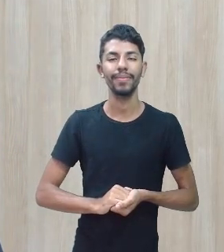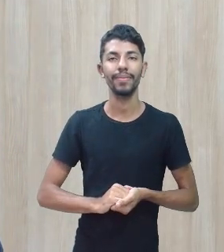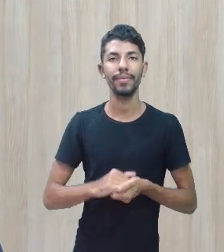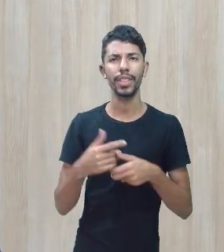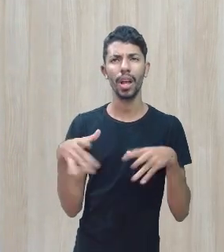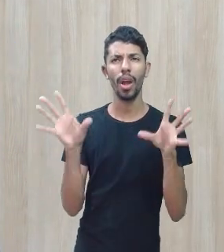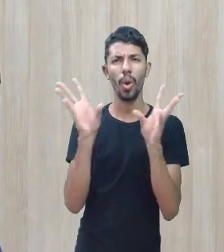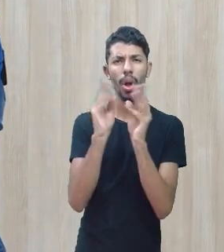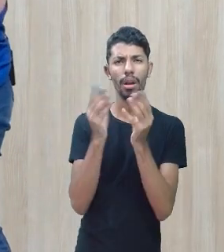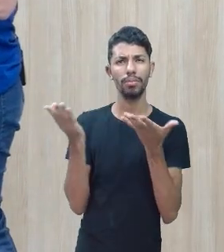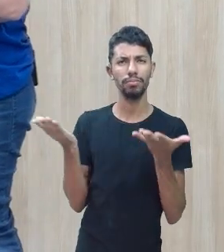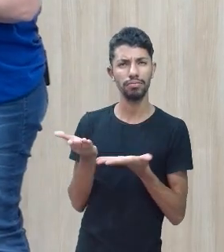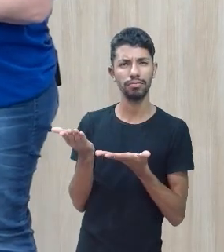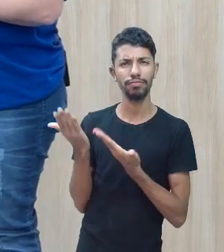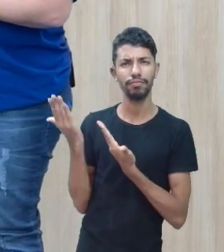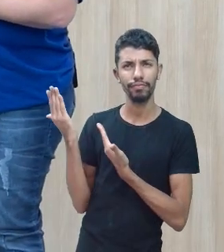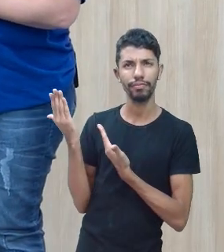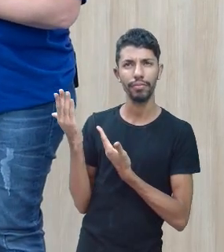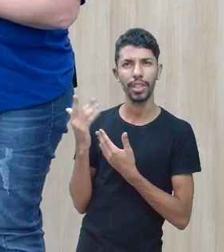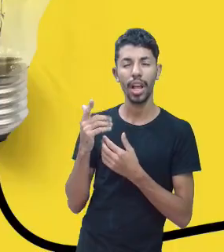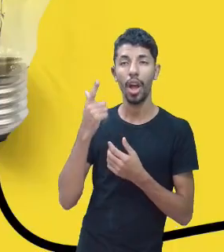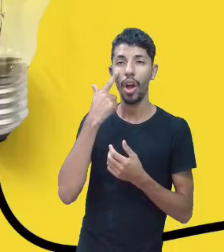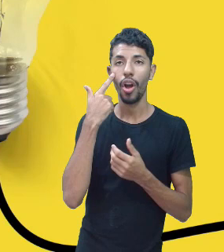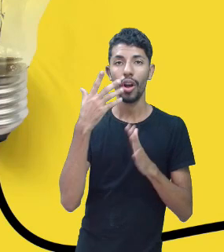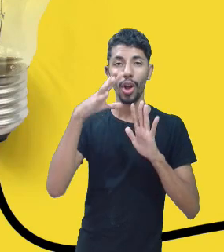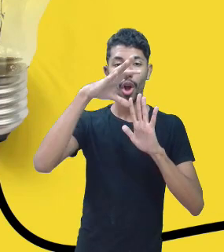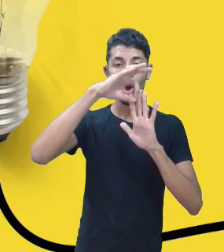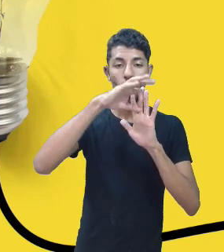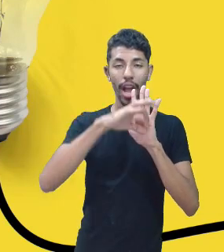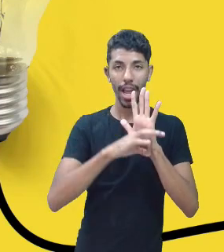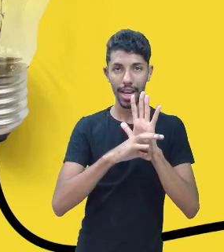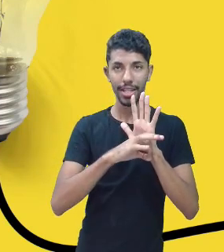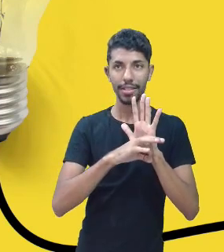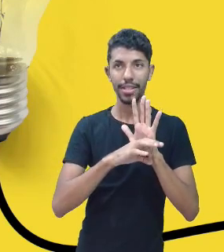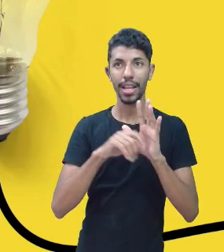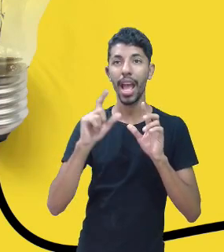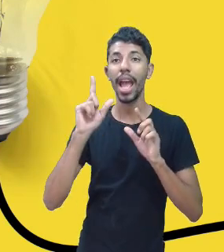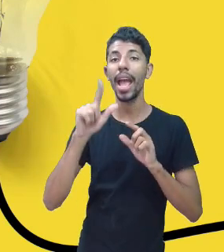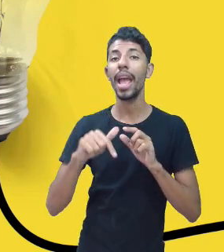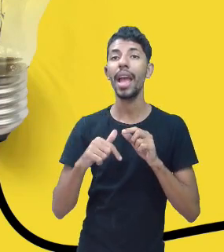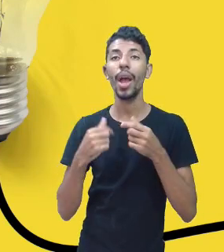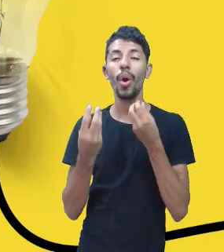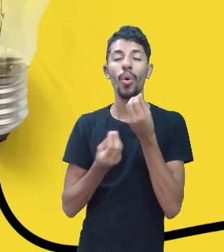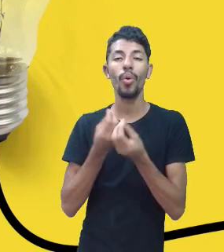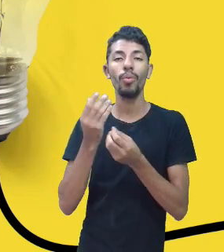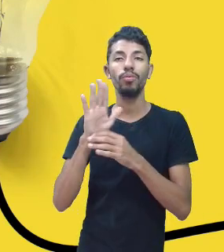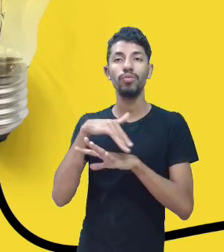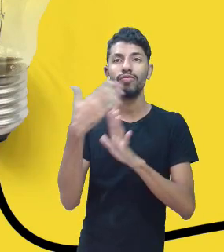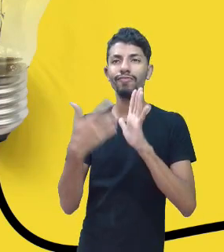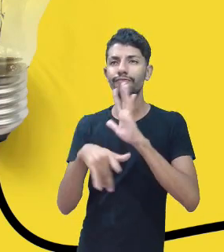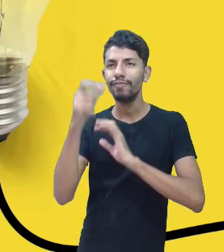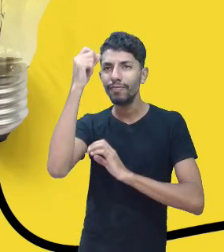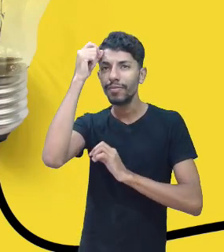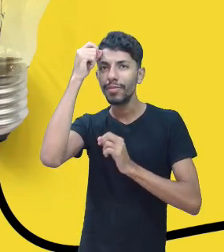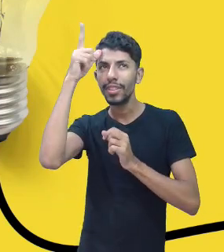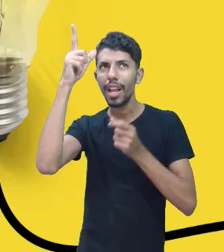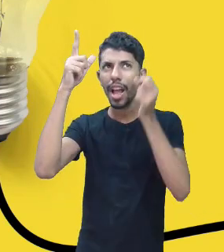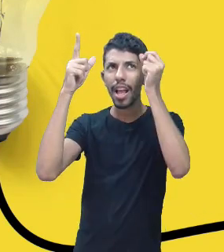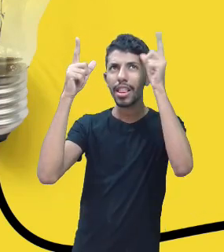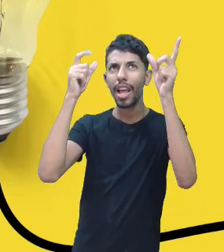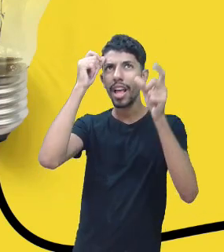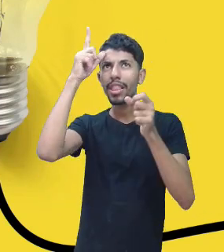Resumindo, a coerência é como todas as ideias estão